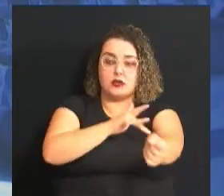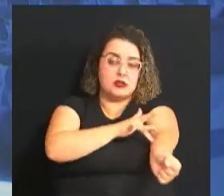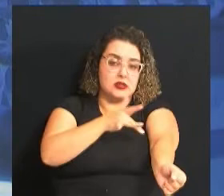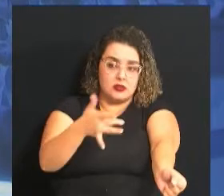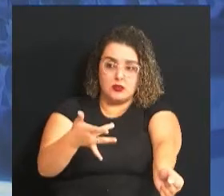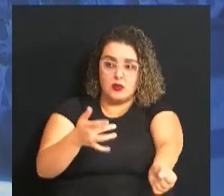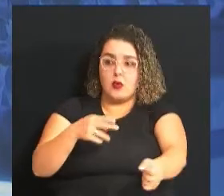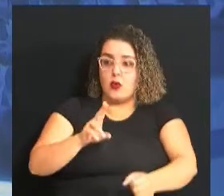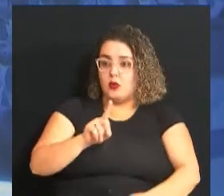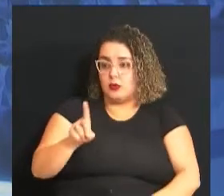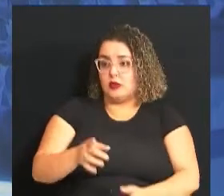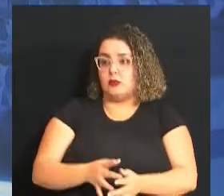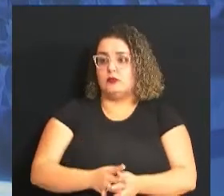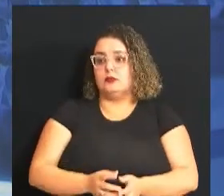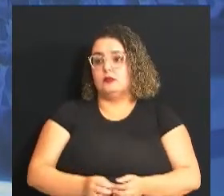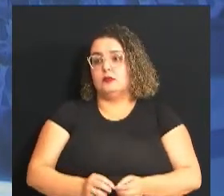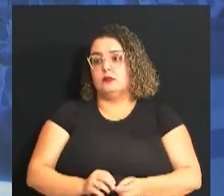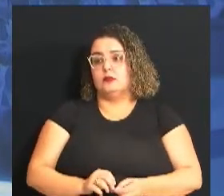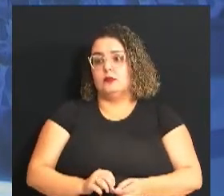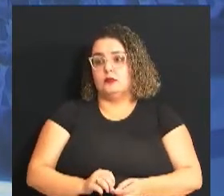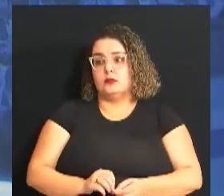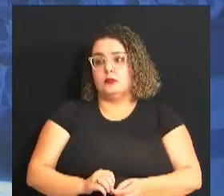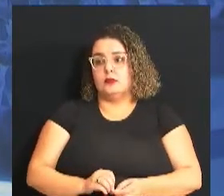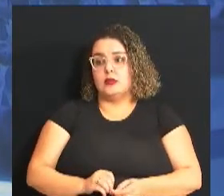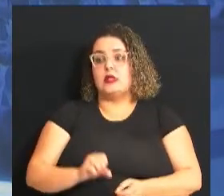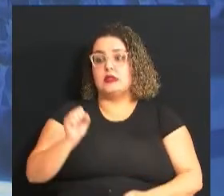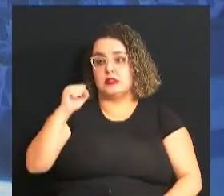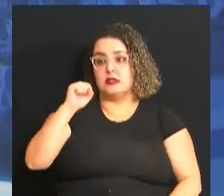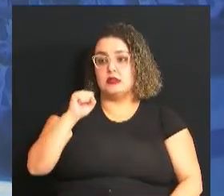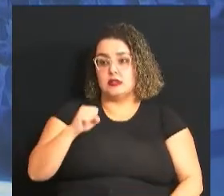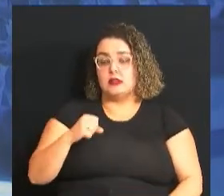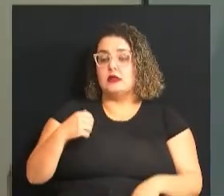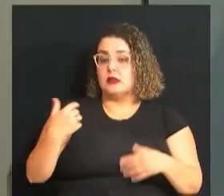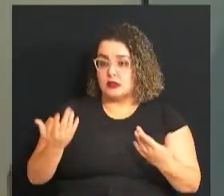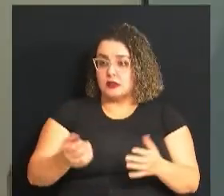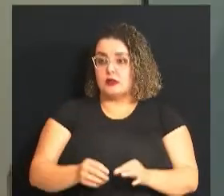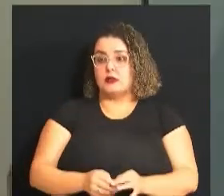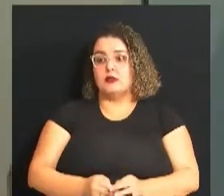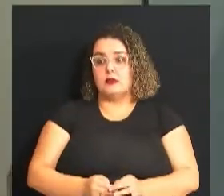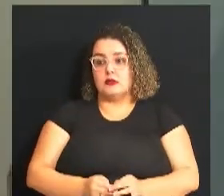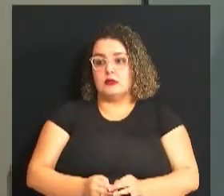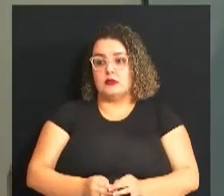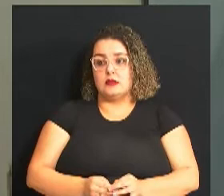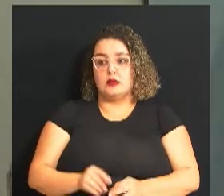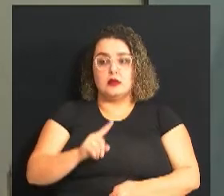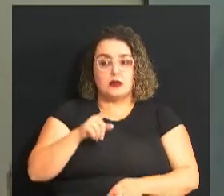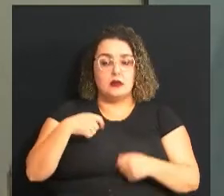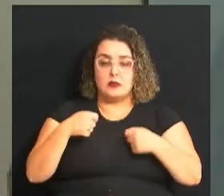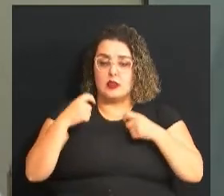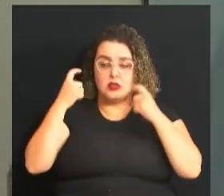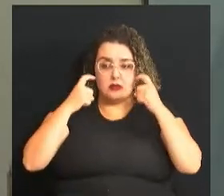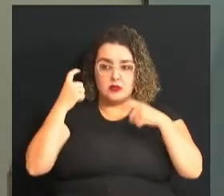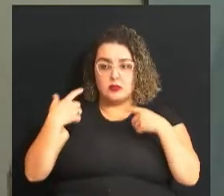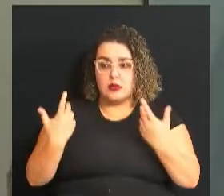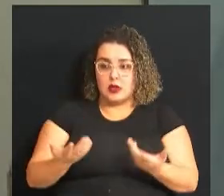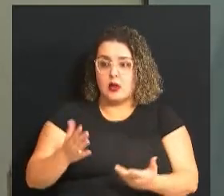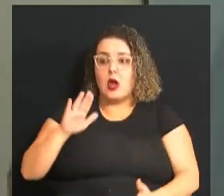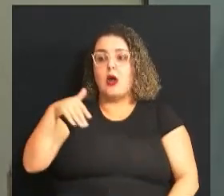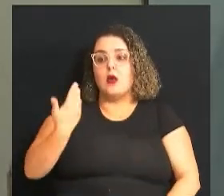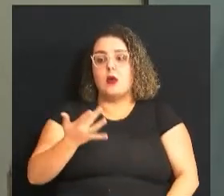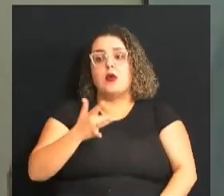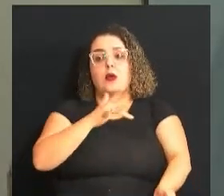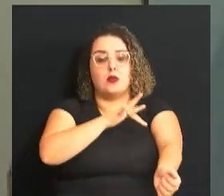ou não? Sim, sim, sim. Inclusive, você não precisa se preocupar com isso, porque quando você vai